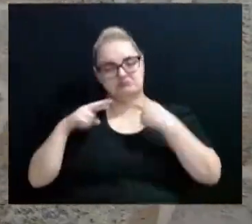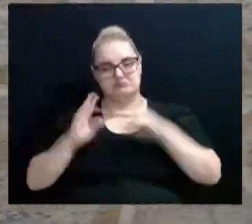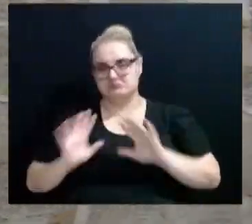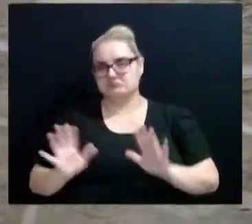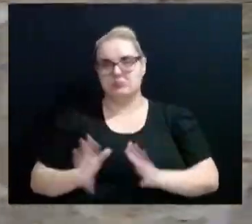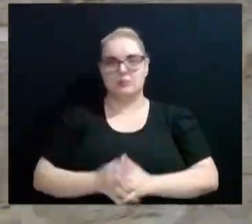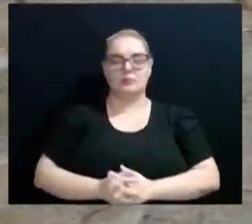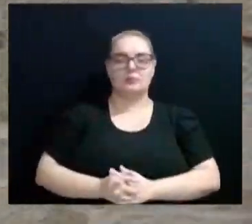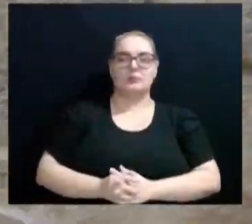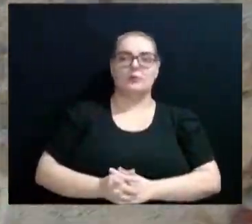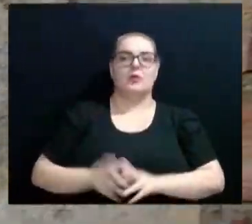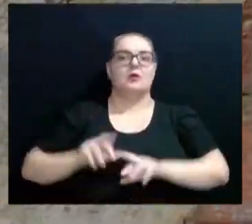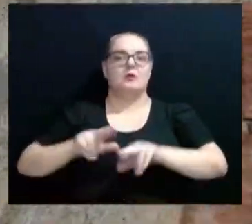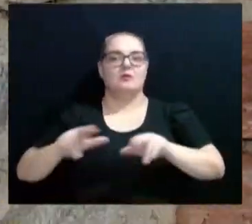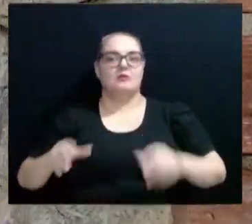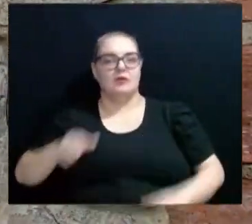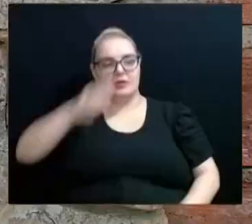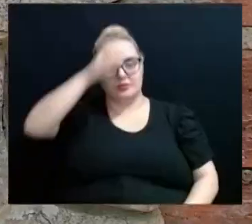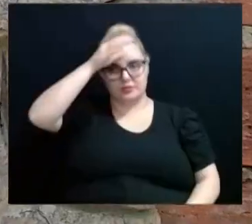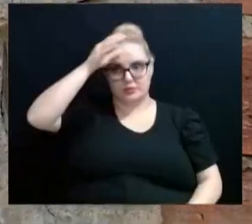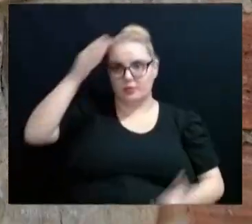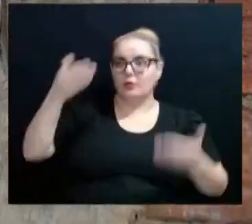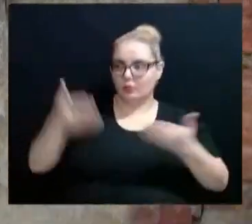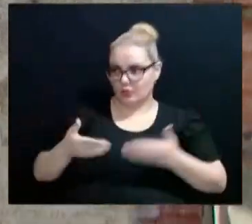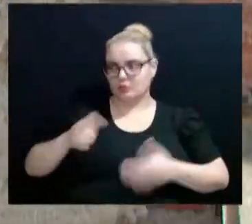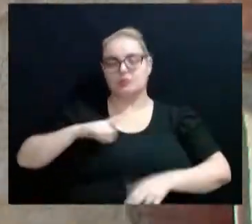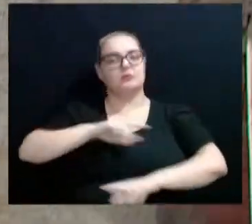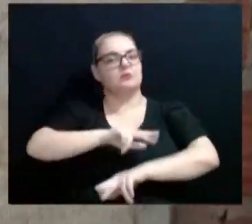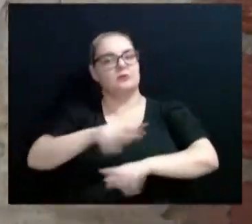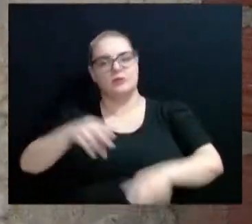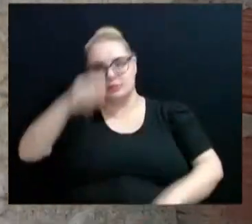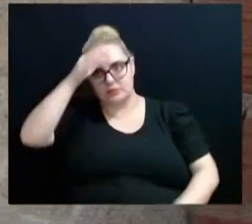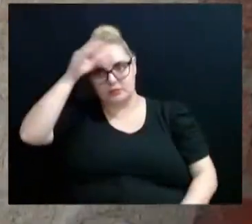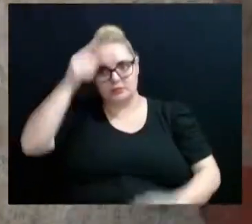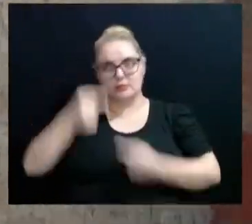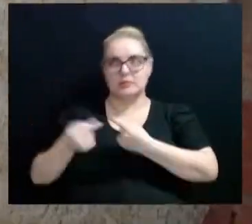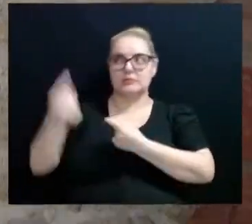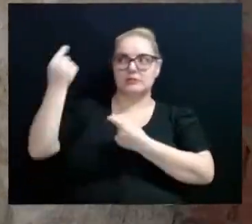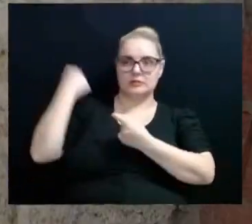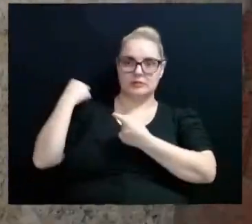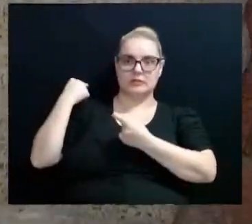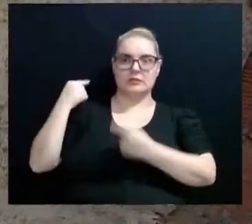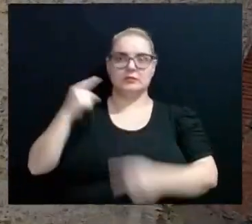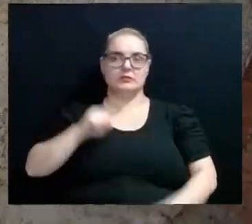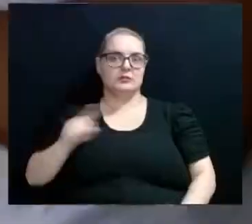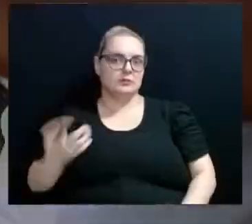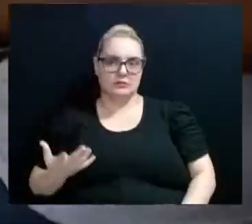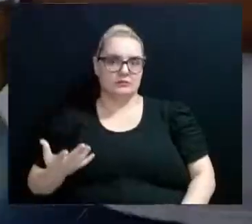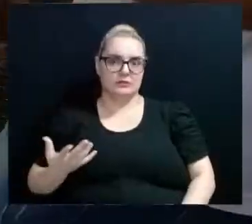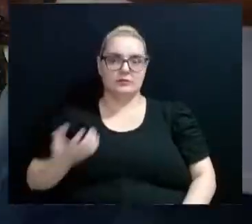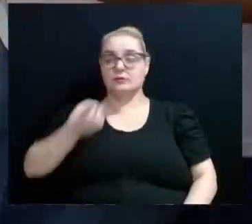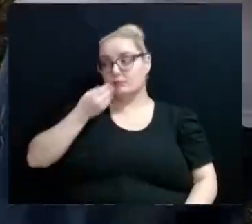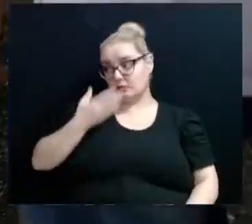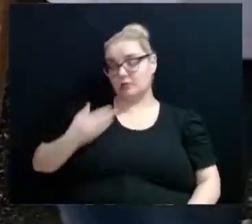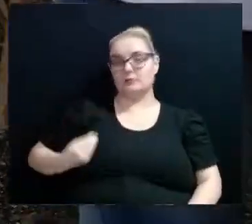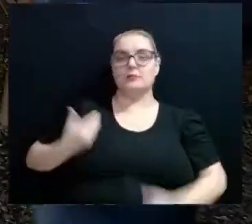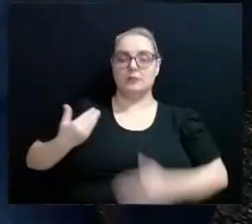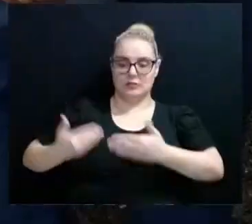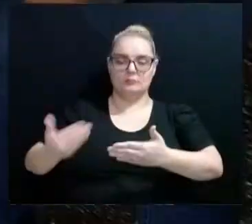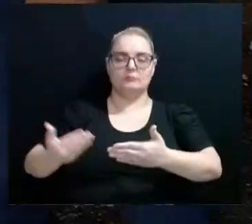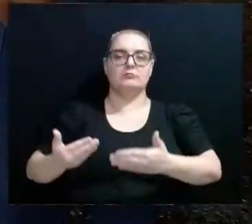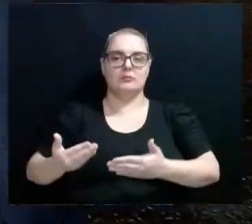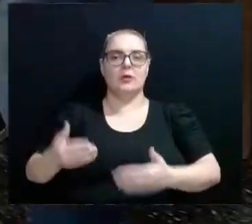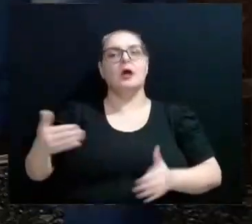de movimento, eu não tenho o que reclamar. Né? Apesar por ter vários clientes, hoje tenho vários clientes, mas lá atrás não